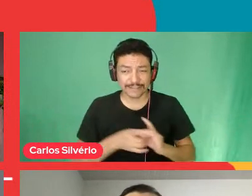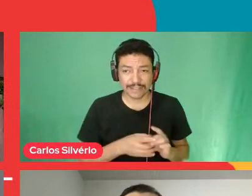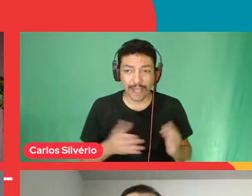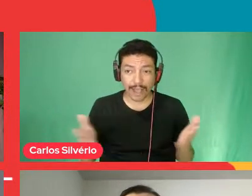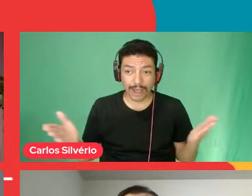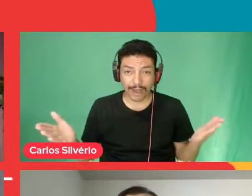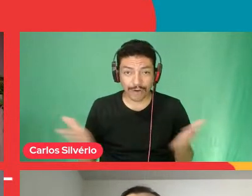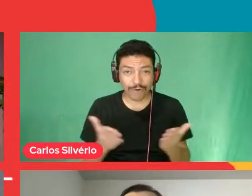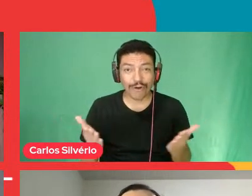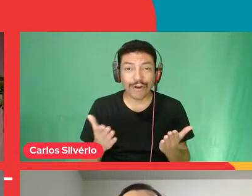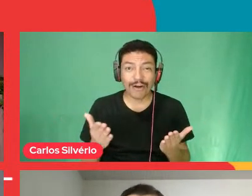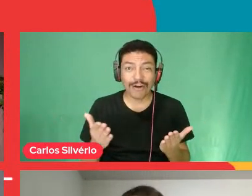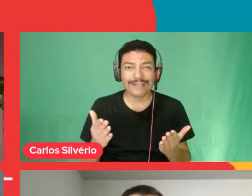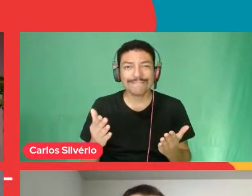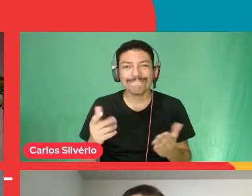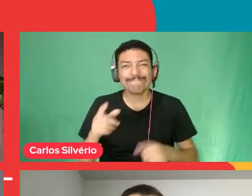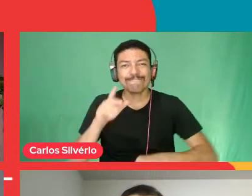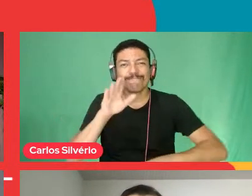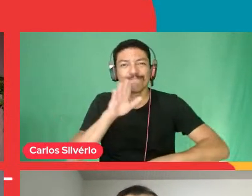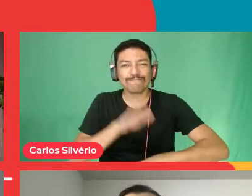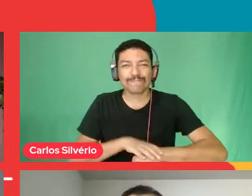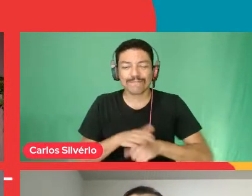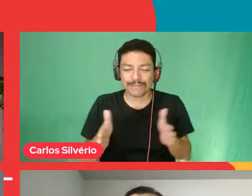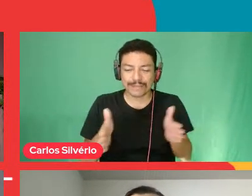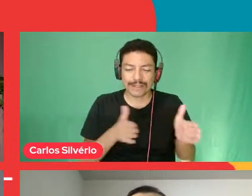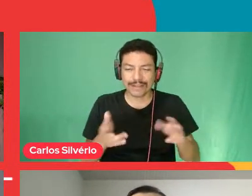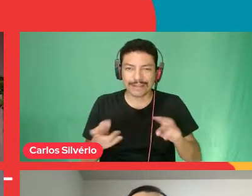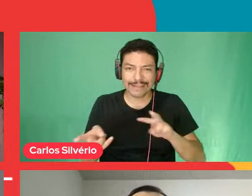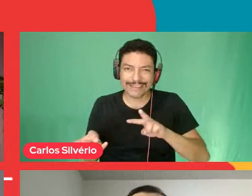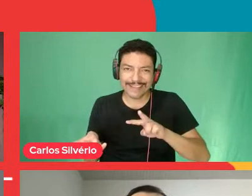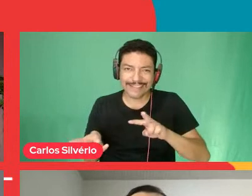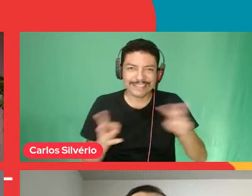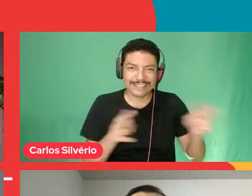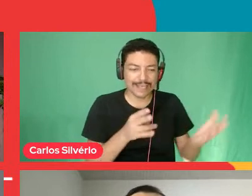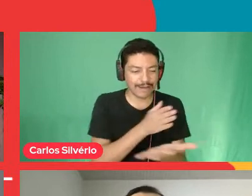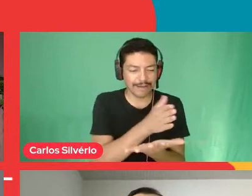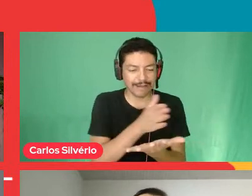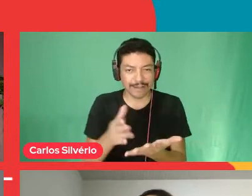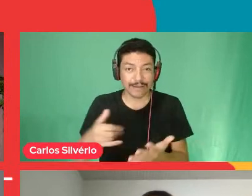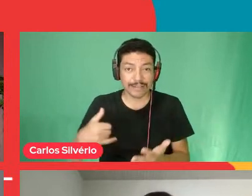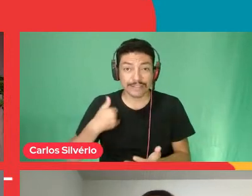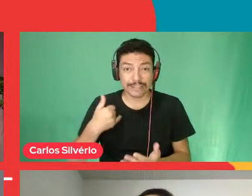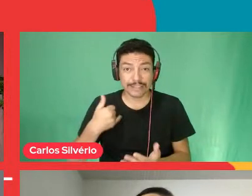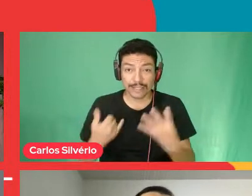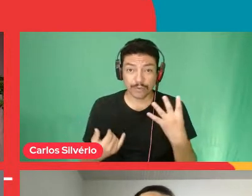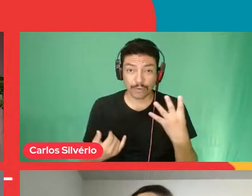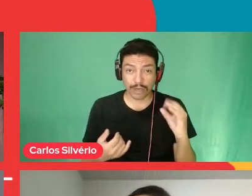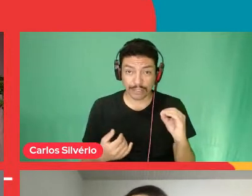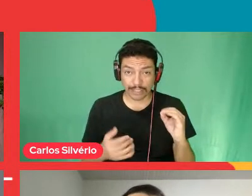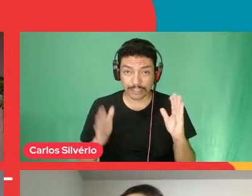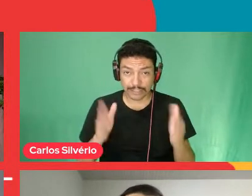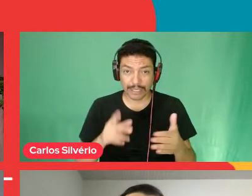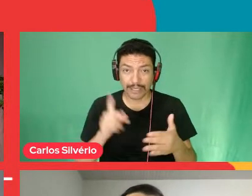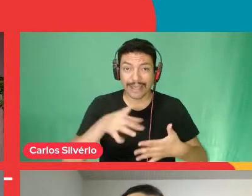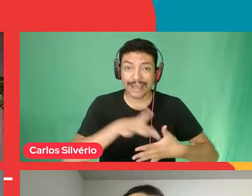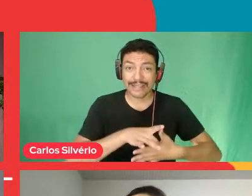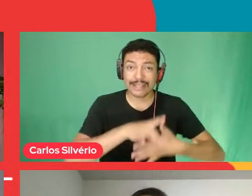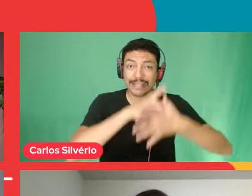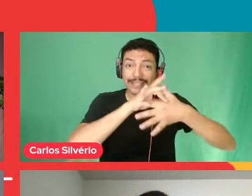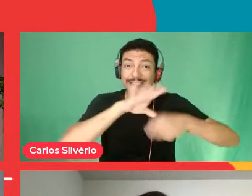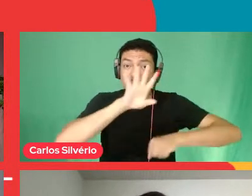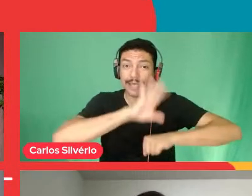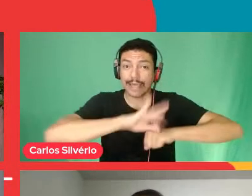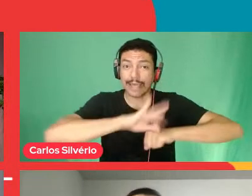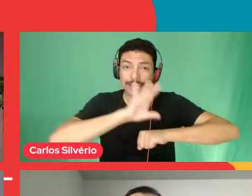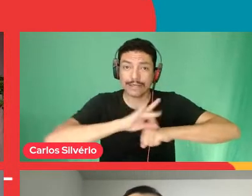passando uma espécie de transição de carreira de novo, já aí com uns 40 anos, que é essa parte da liderança técnica.